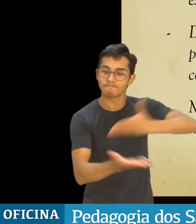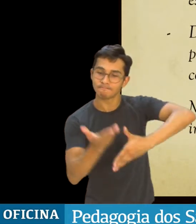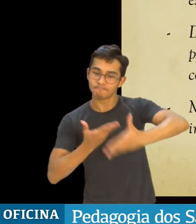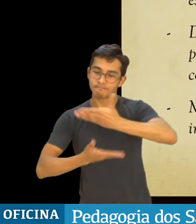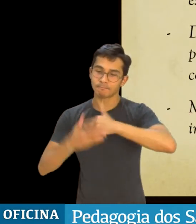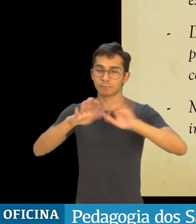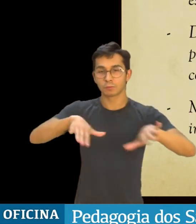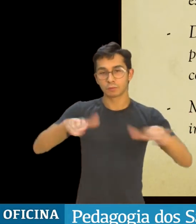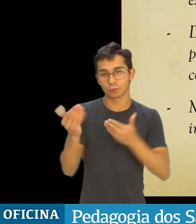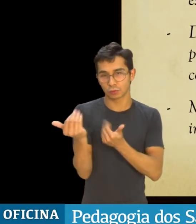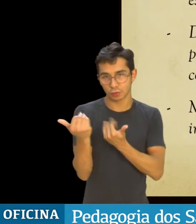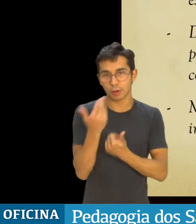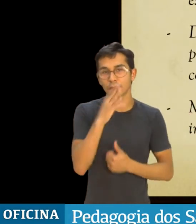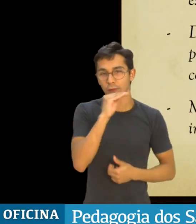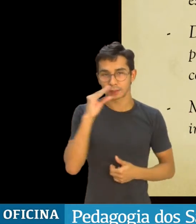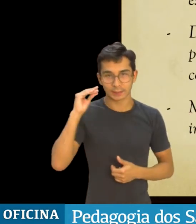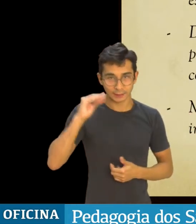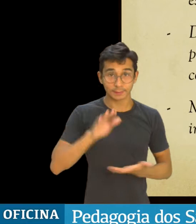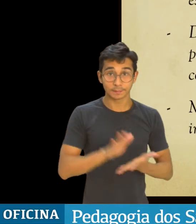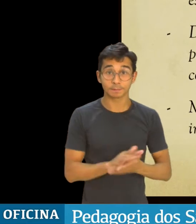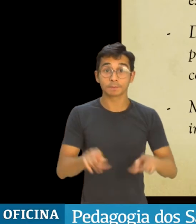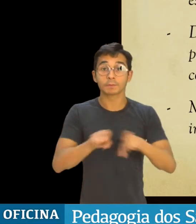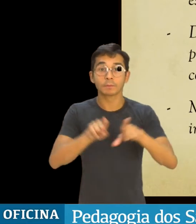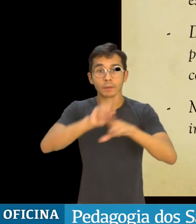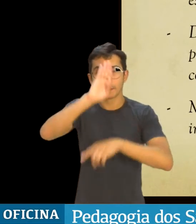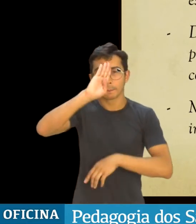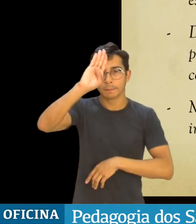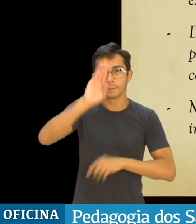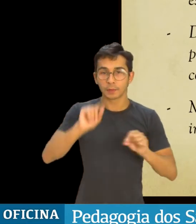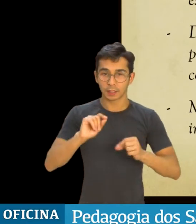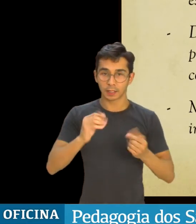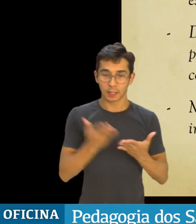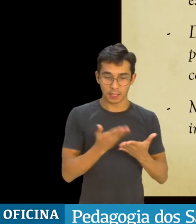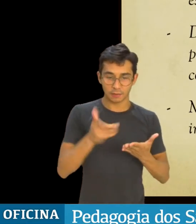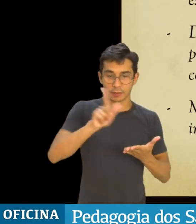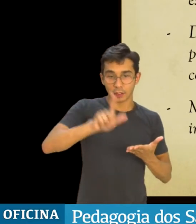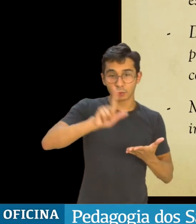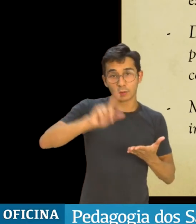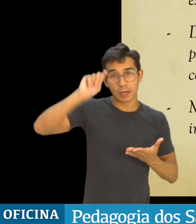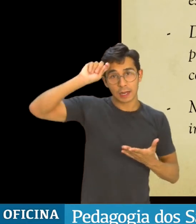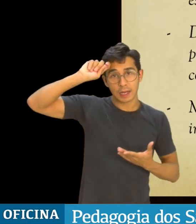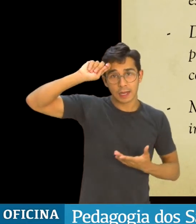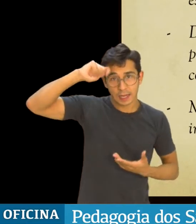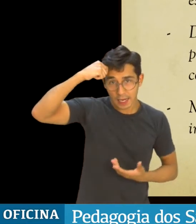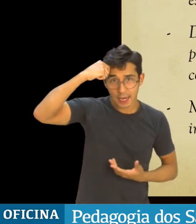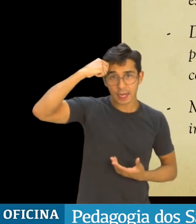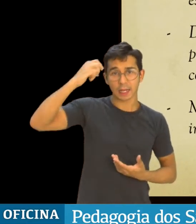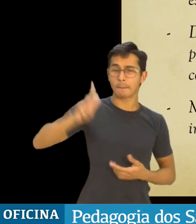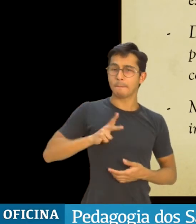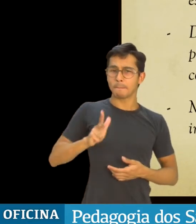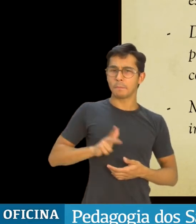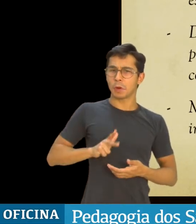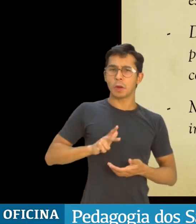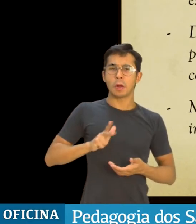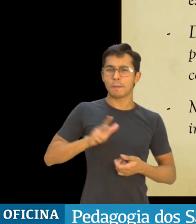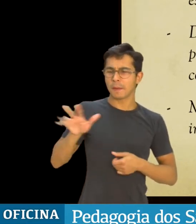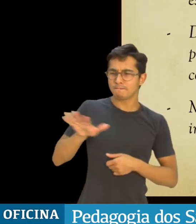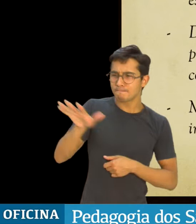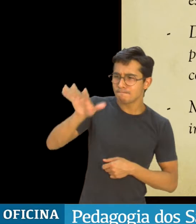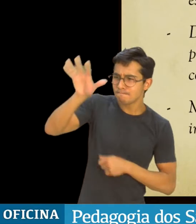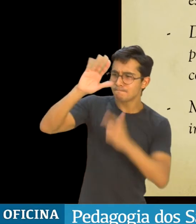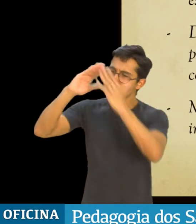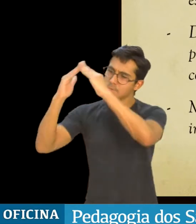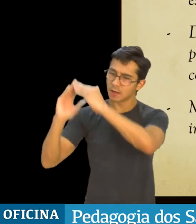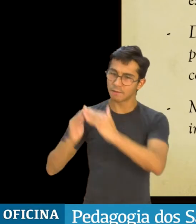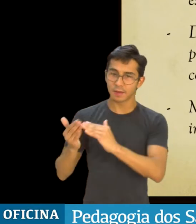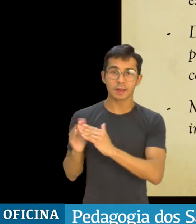né? E mergulhar principalmente nesse universo da literatura negra, independente, marginal, periférica.